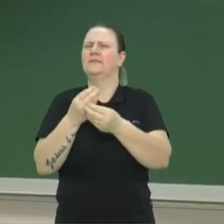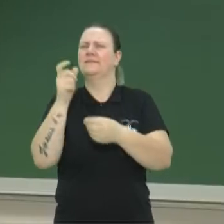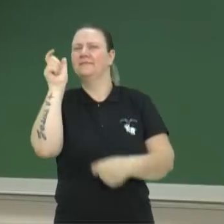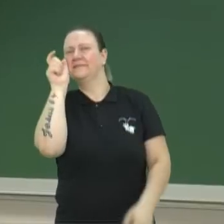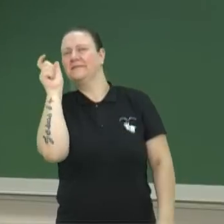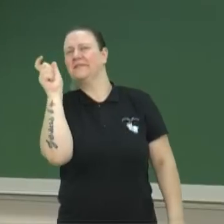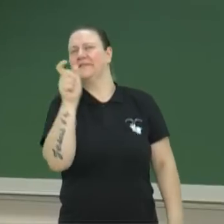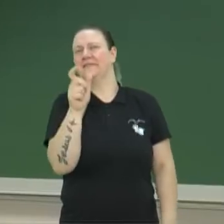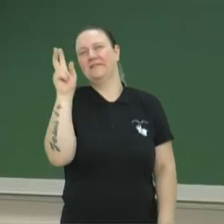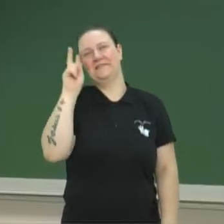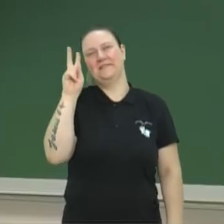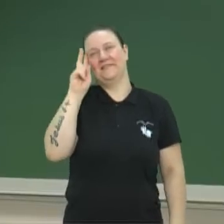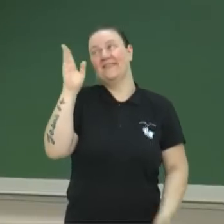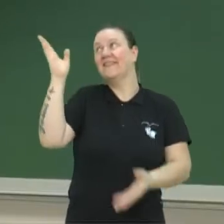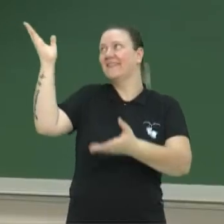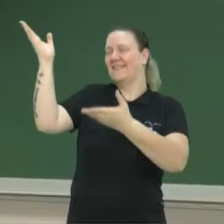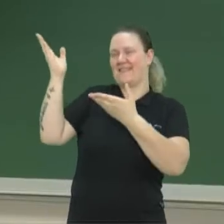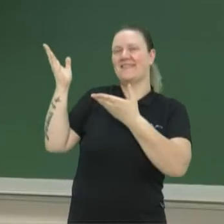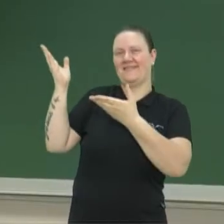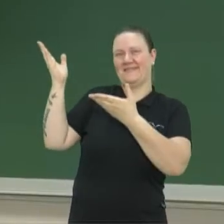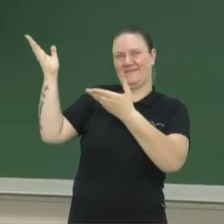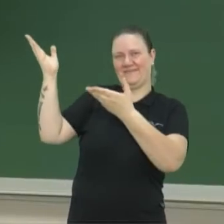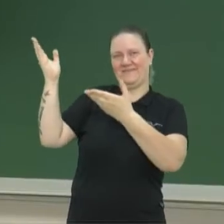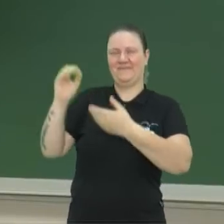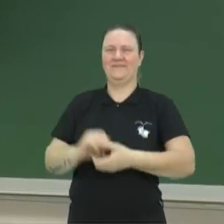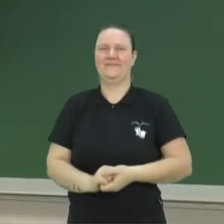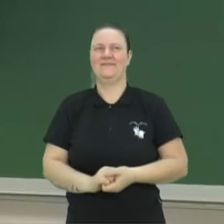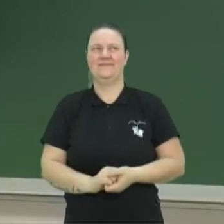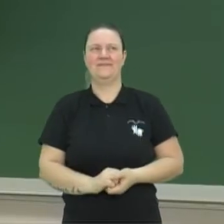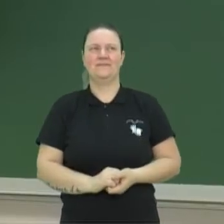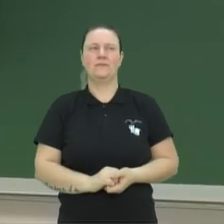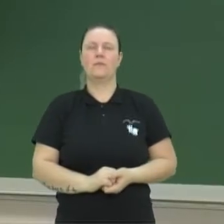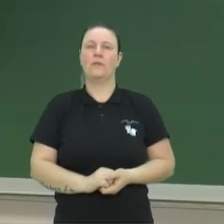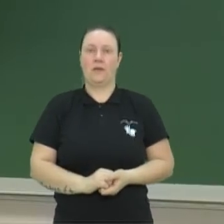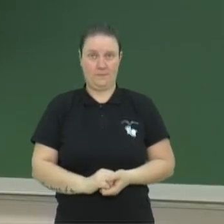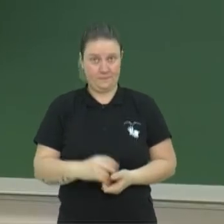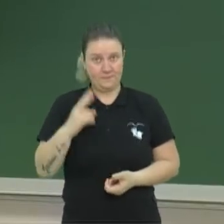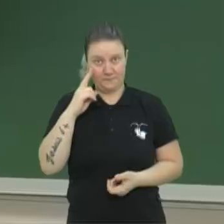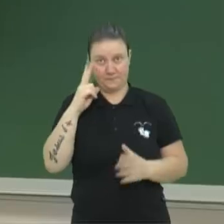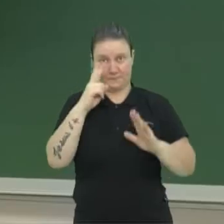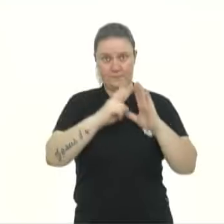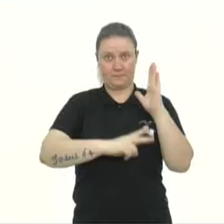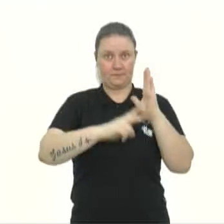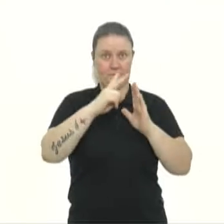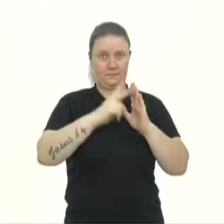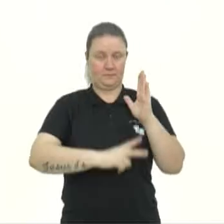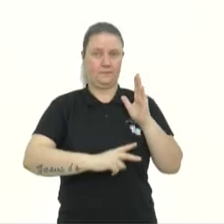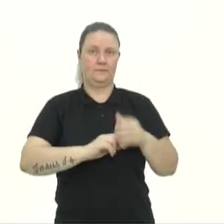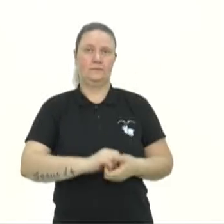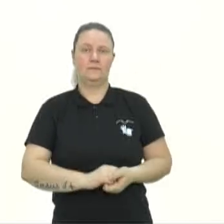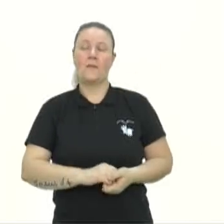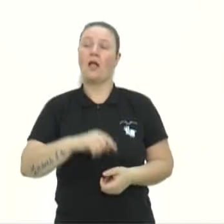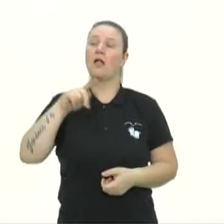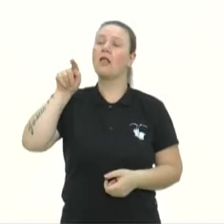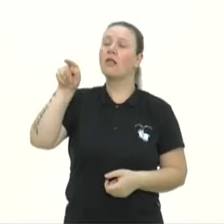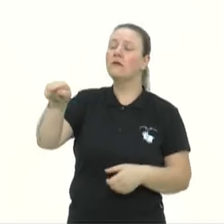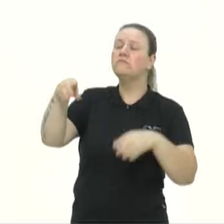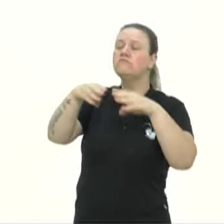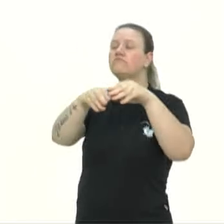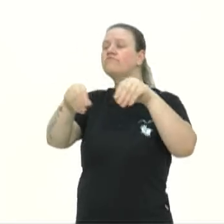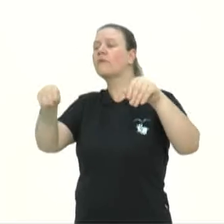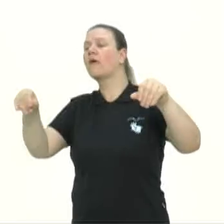este caos aí do nosso autor escolhido. Então acompanha lá a leitura. Lá na minha